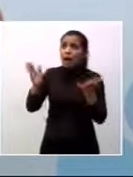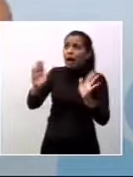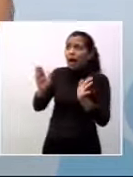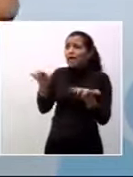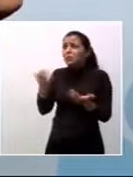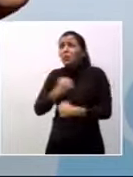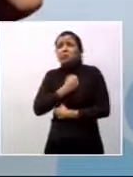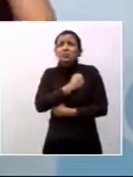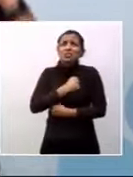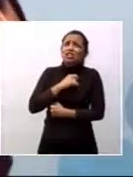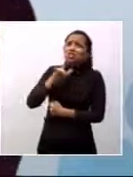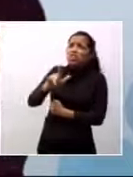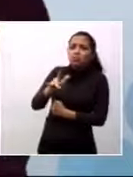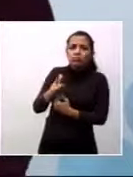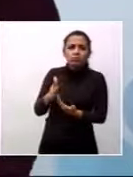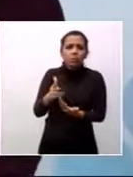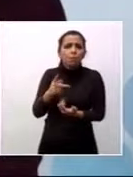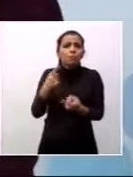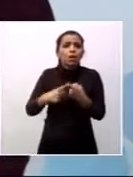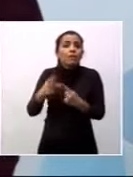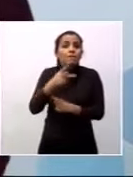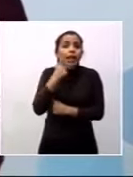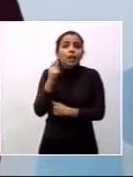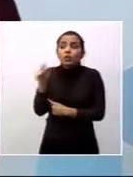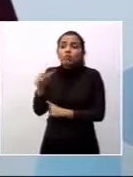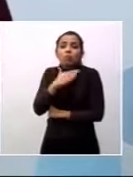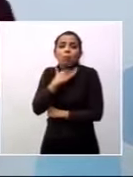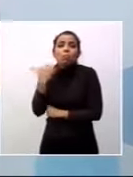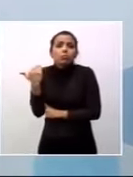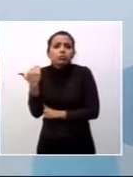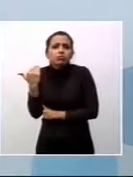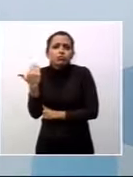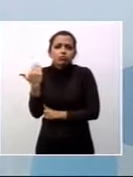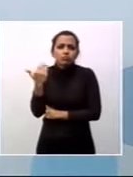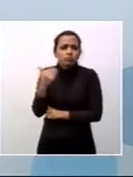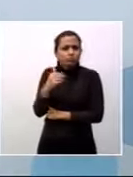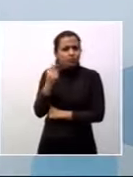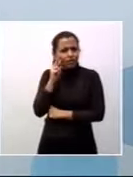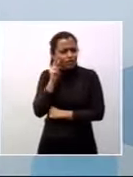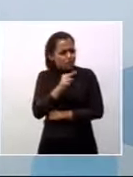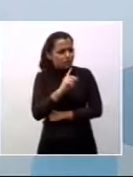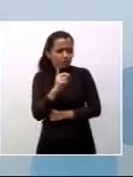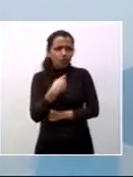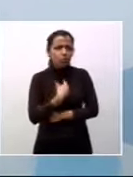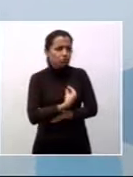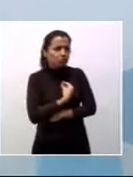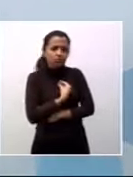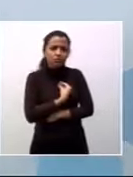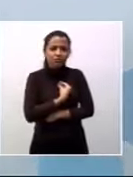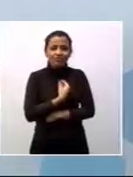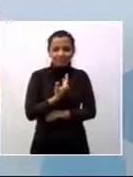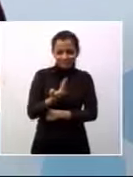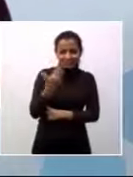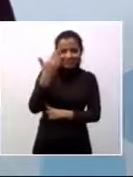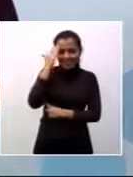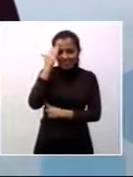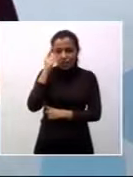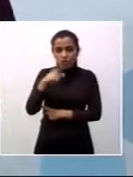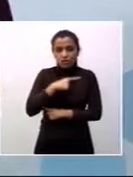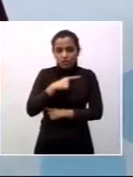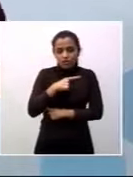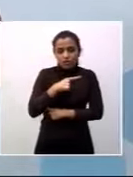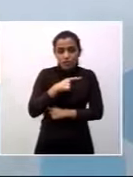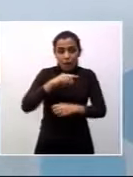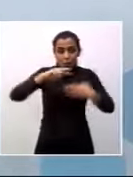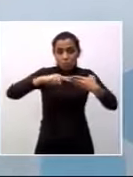eu tô vivo aqui ó inteiro maravilhoso o mar então é uma frente mesmo que tem um impacto tão